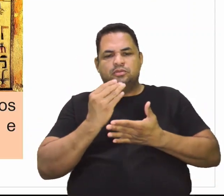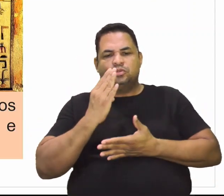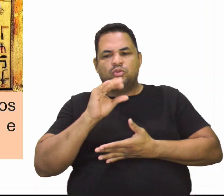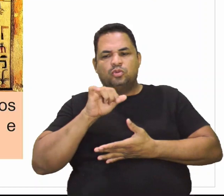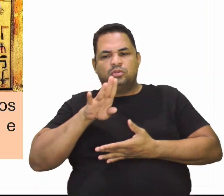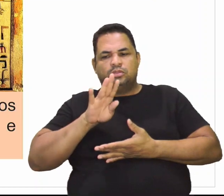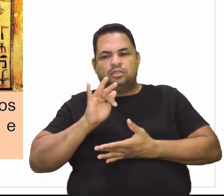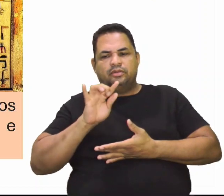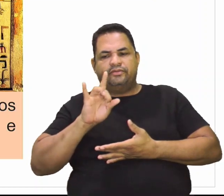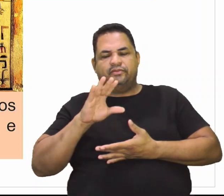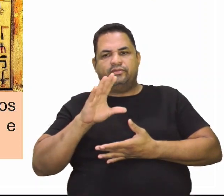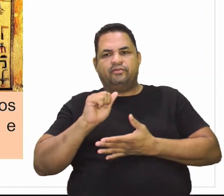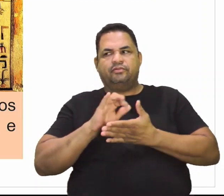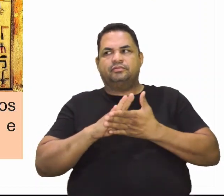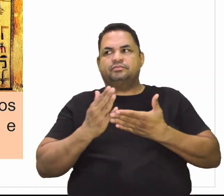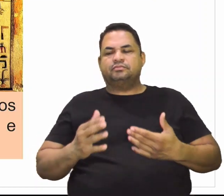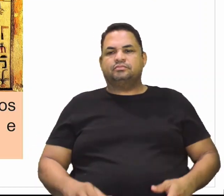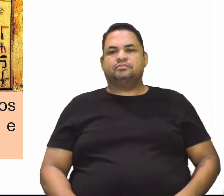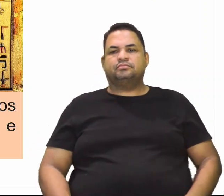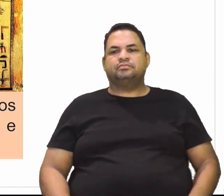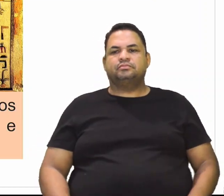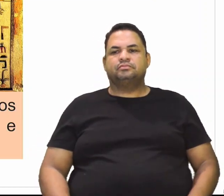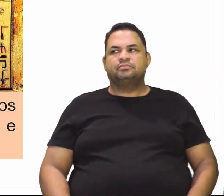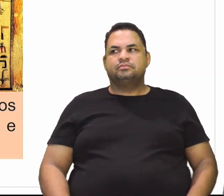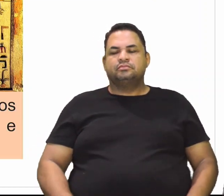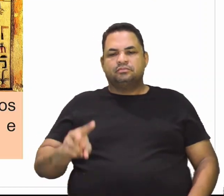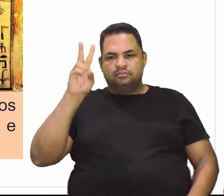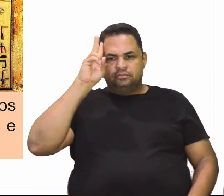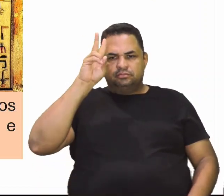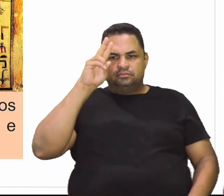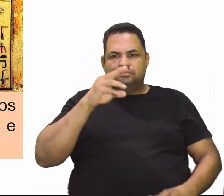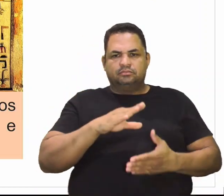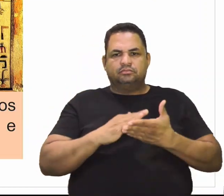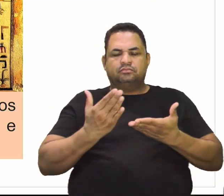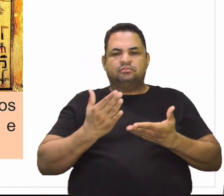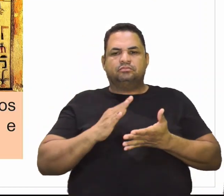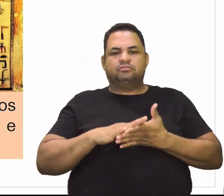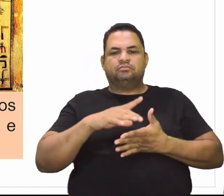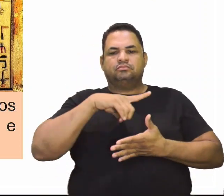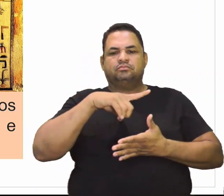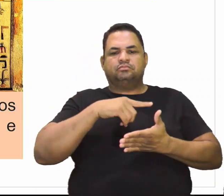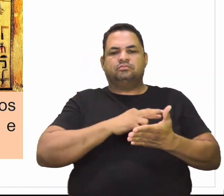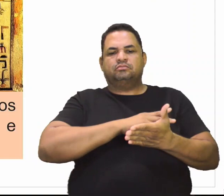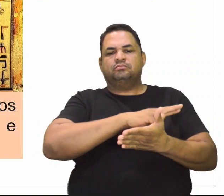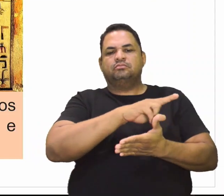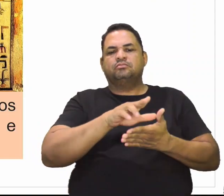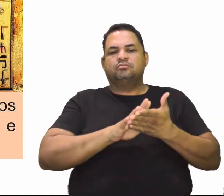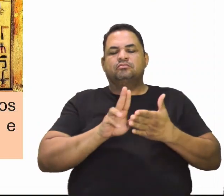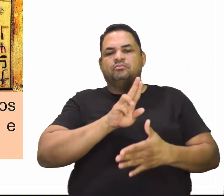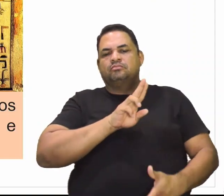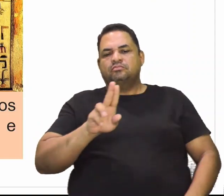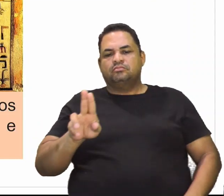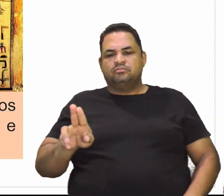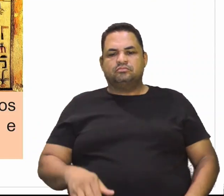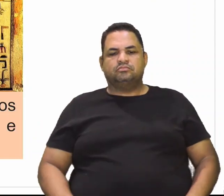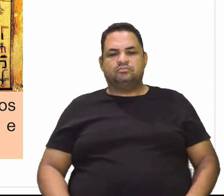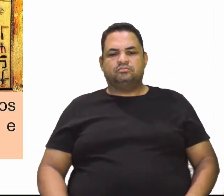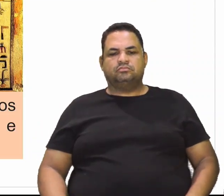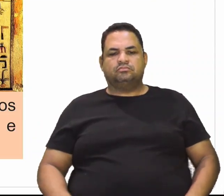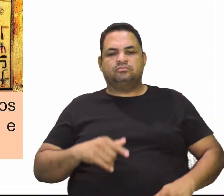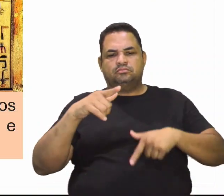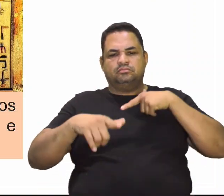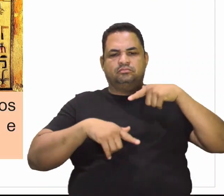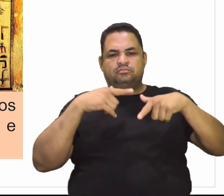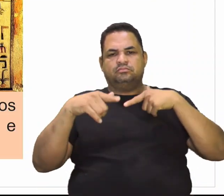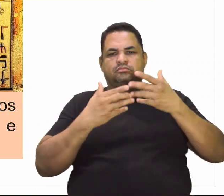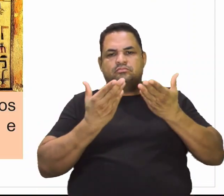as escritas hierógrafas. Lembrando que o hierógrafo ele vai ter vários nomes aí que nós trabalhamos